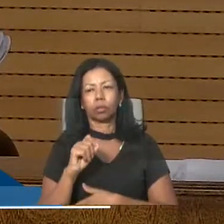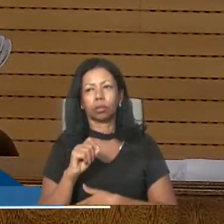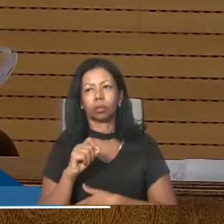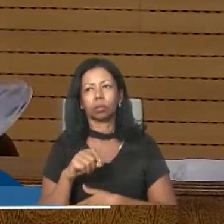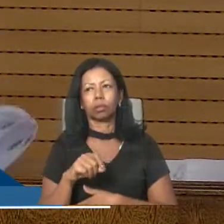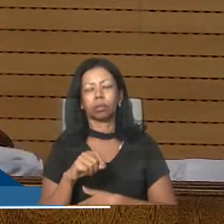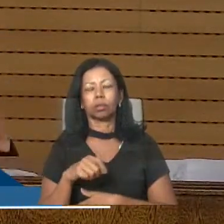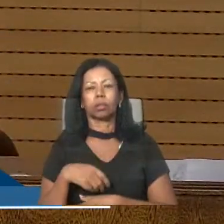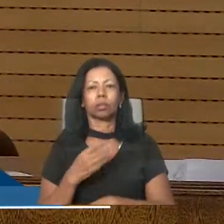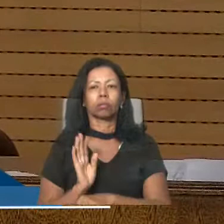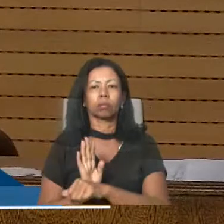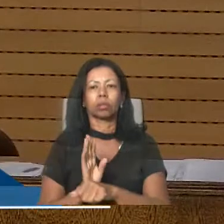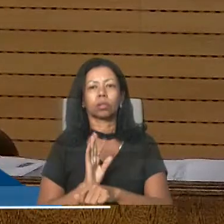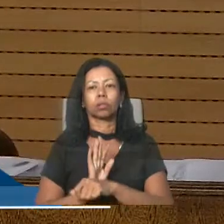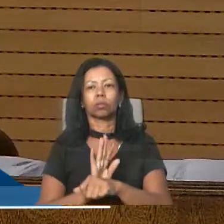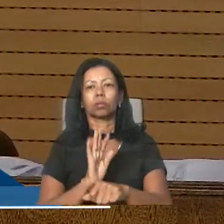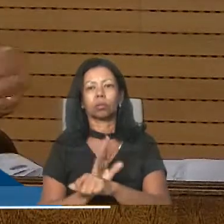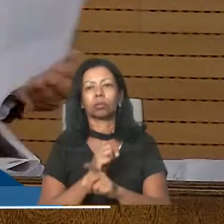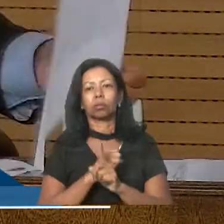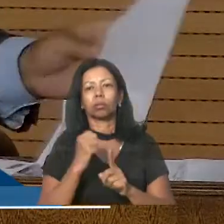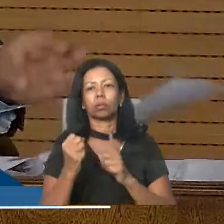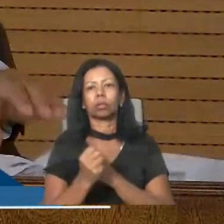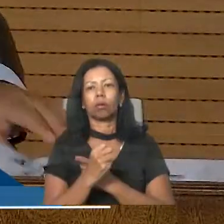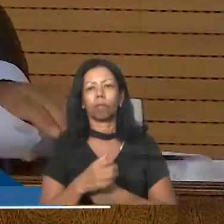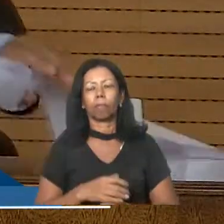beneficentes e de assistente social.